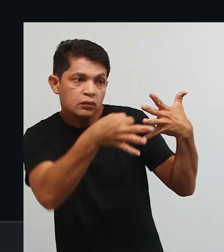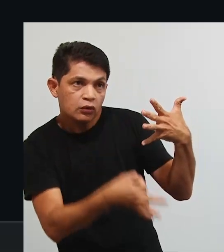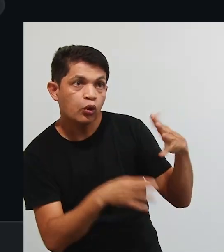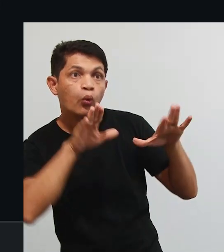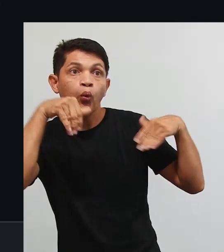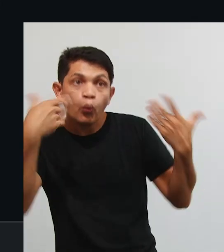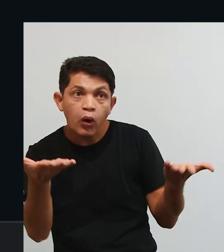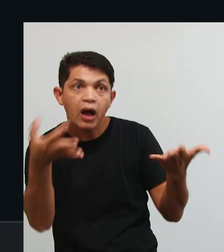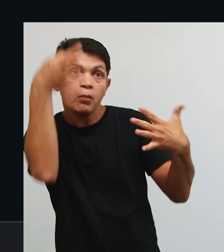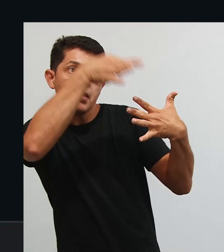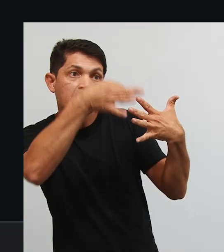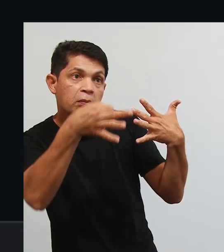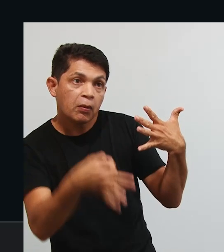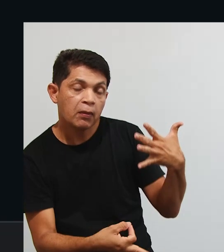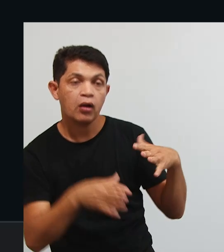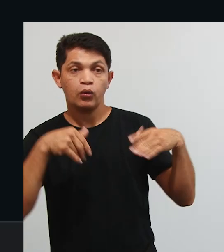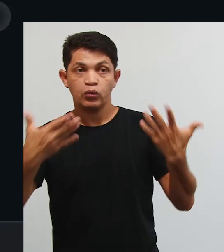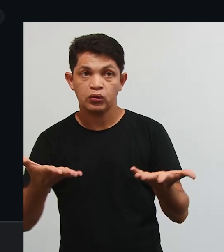nossos